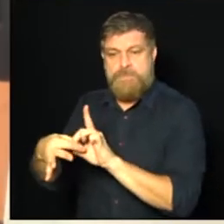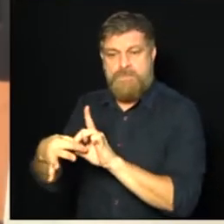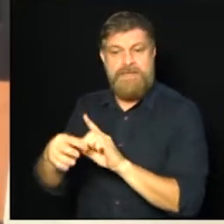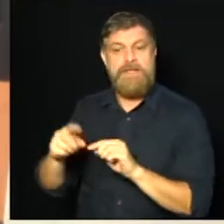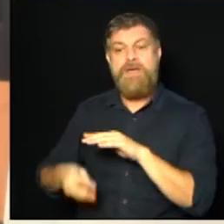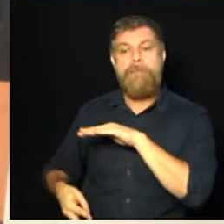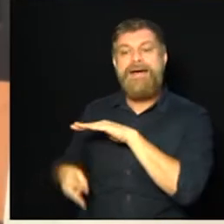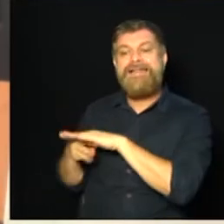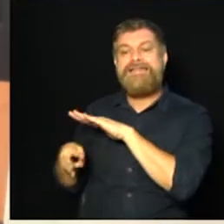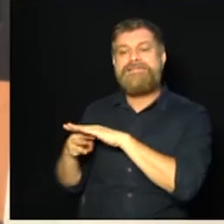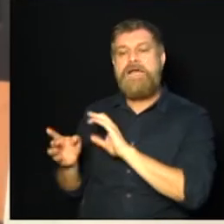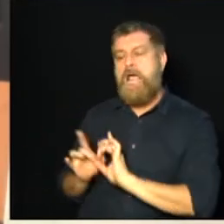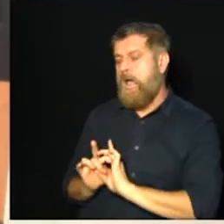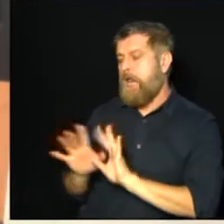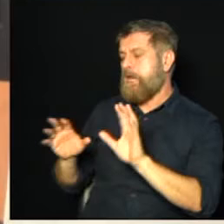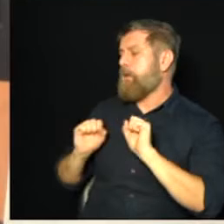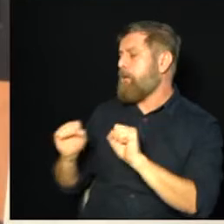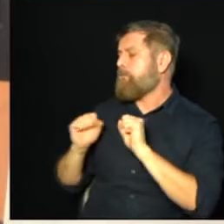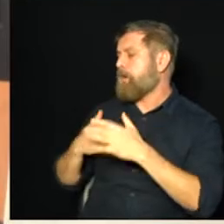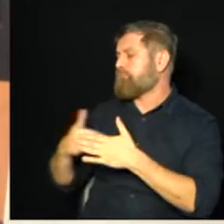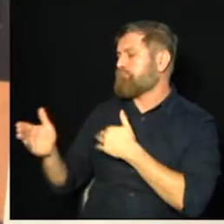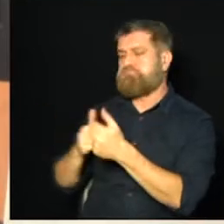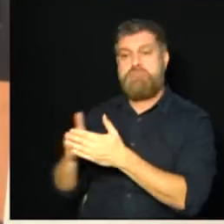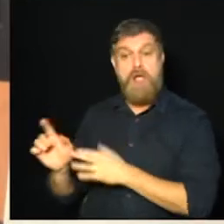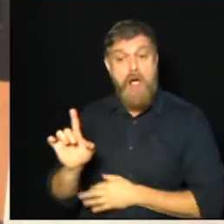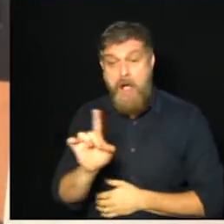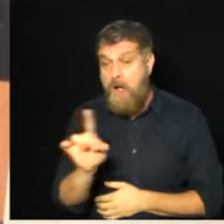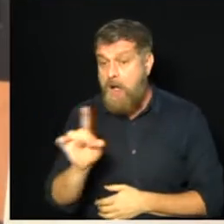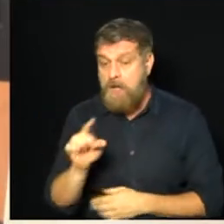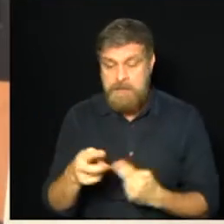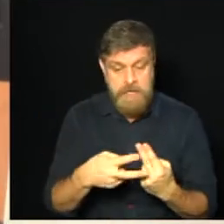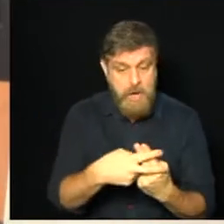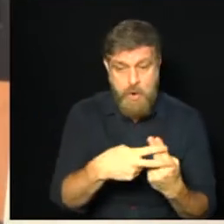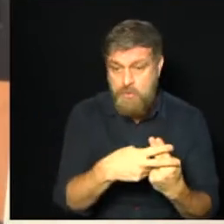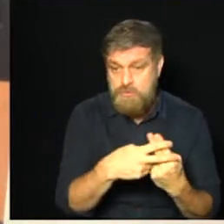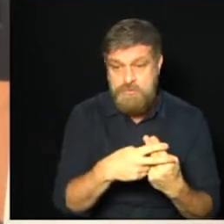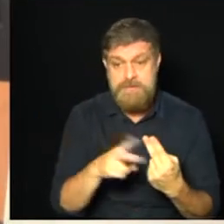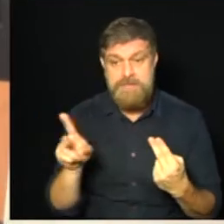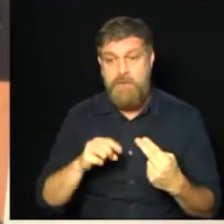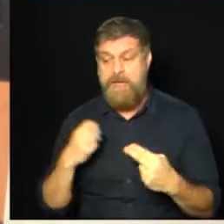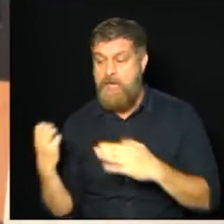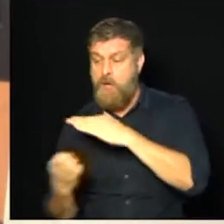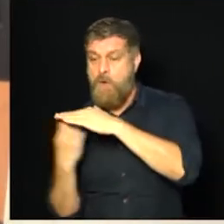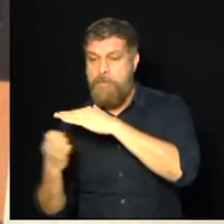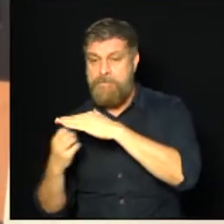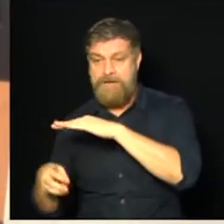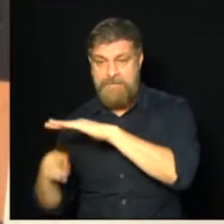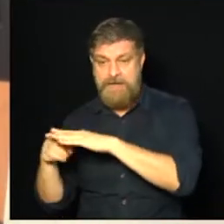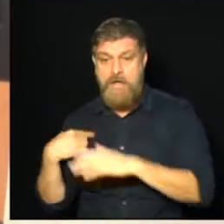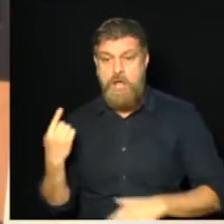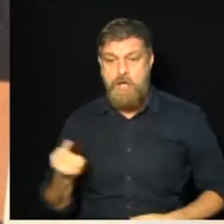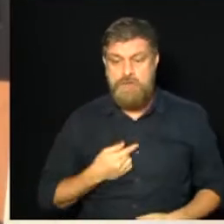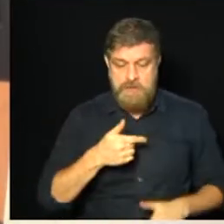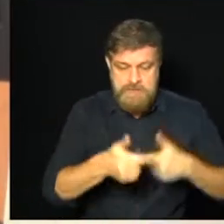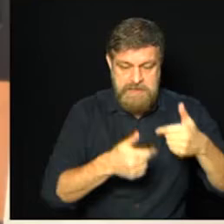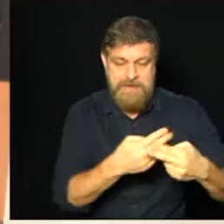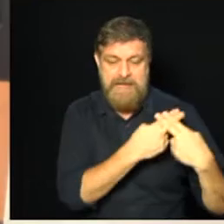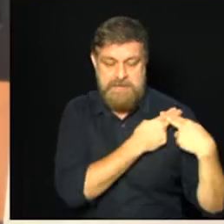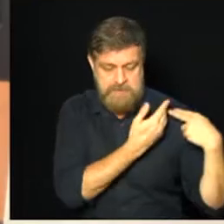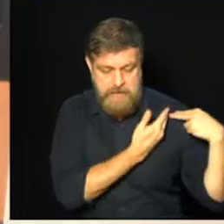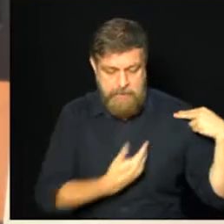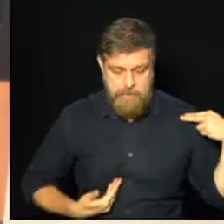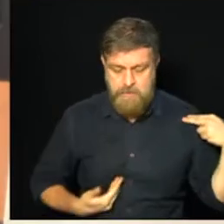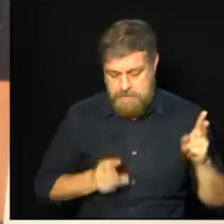terceirização, eu não estou dando nenhum poder para quem está lá e não estou entregando o serviço para um terceiro. O serviço é nosso, nunca vai deixar de ser nosso, sempre vai ser